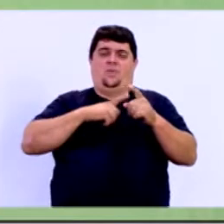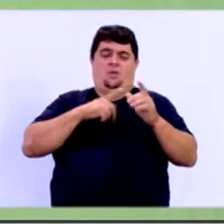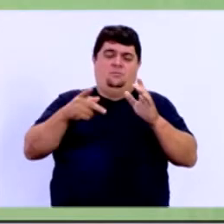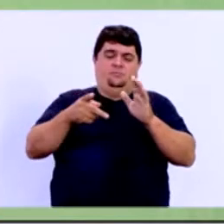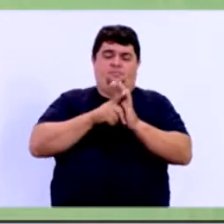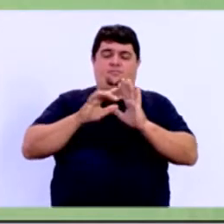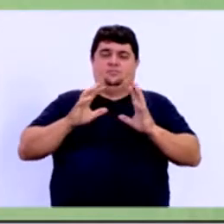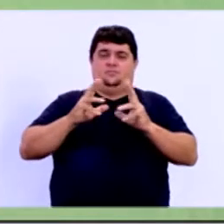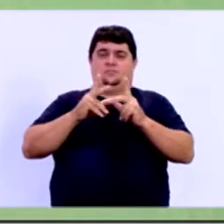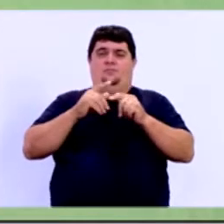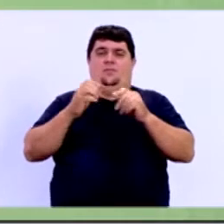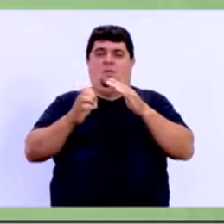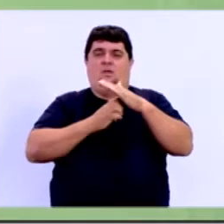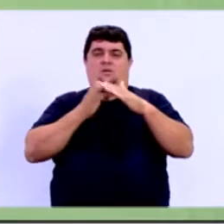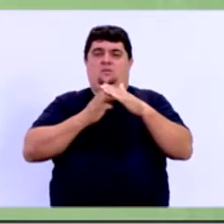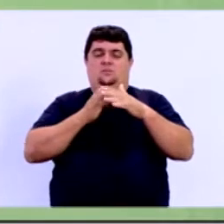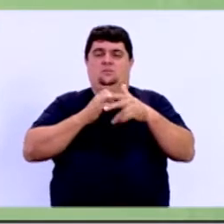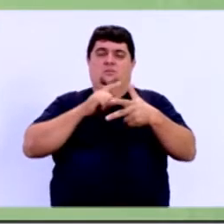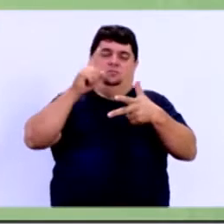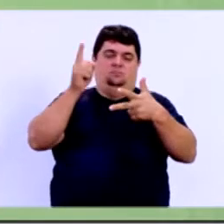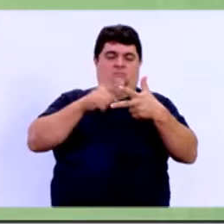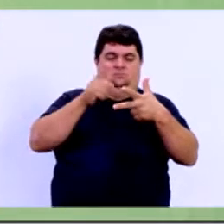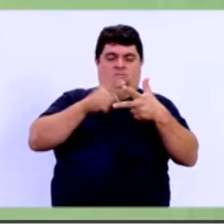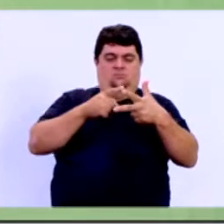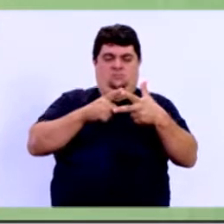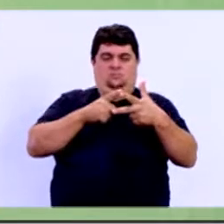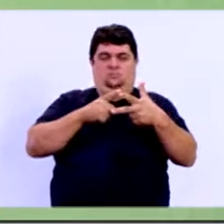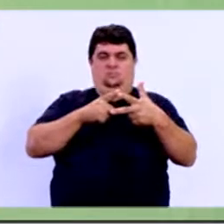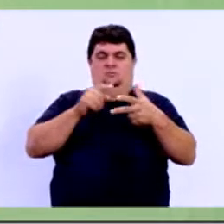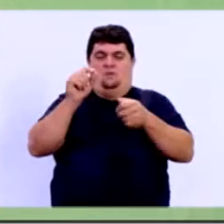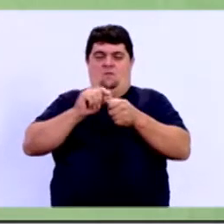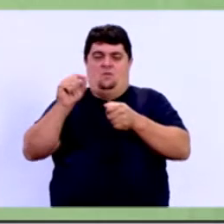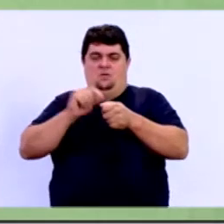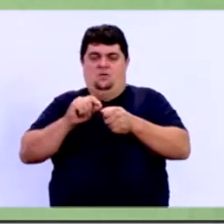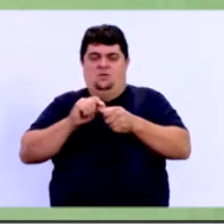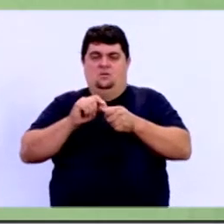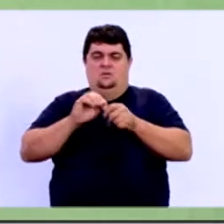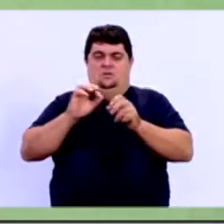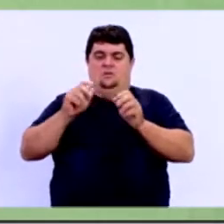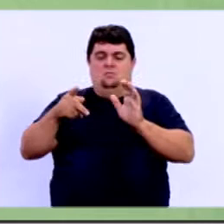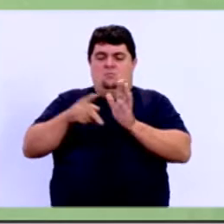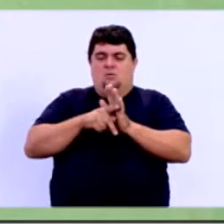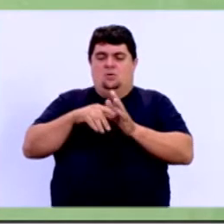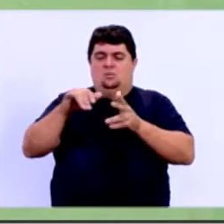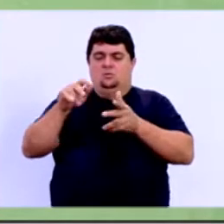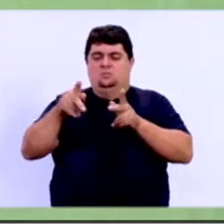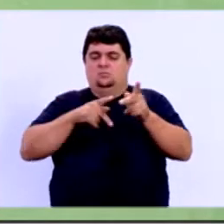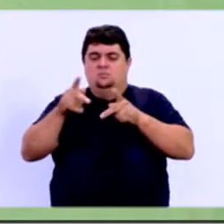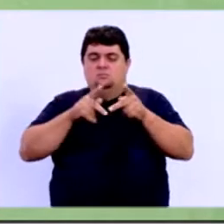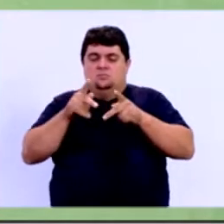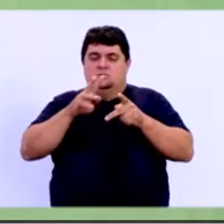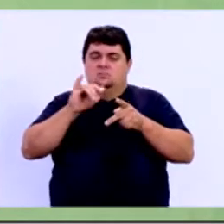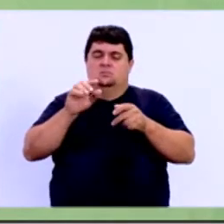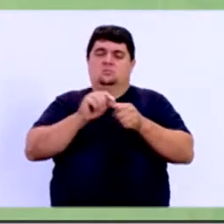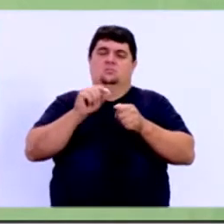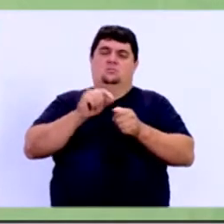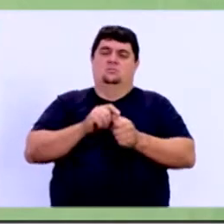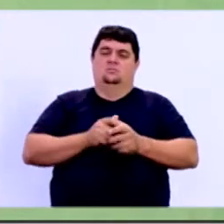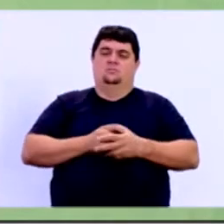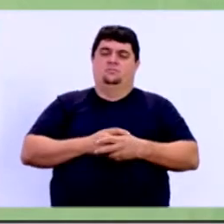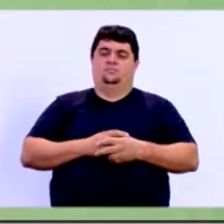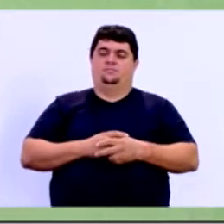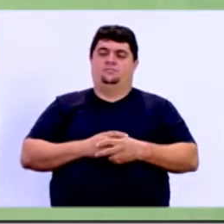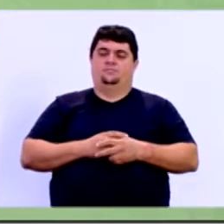organização. E quanto mais para baixo, na pirâmide organizacional, um pouco mais específico esse planejamento se torna. Isso mesmo,